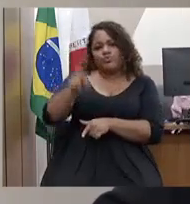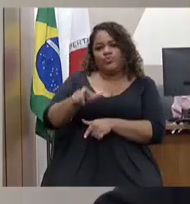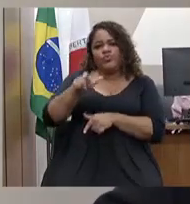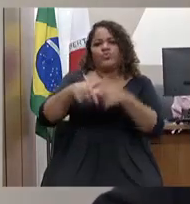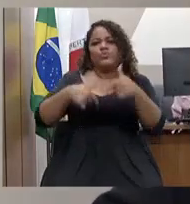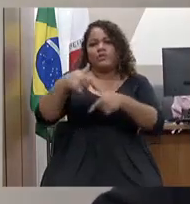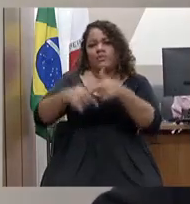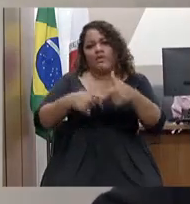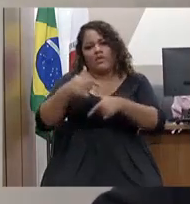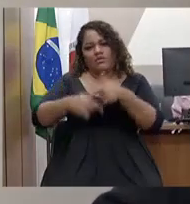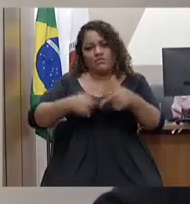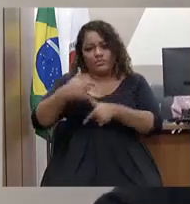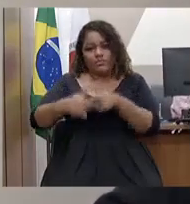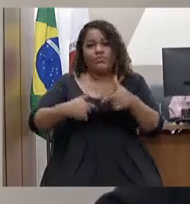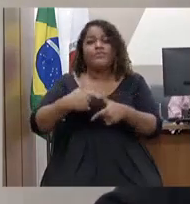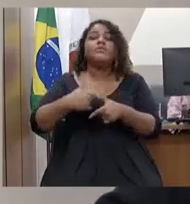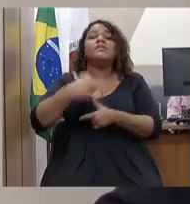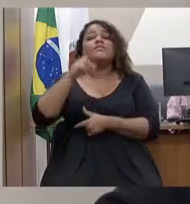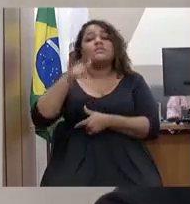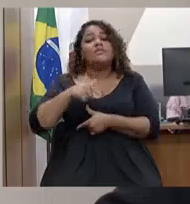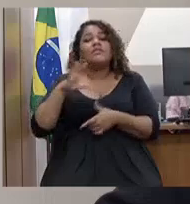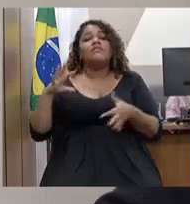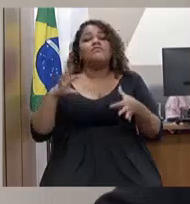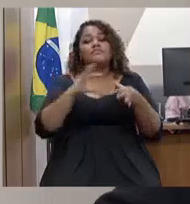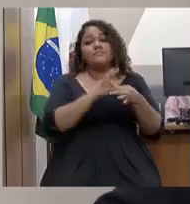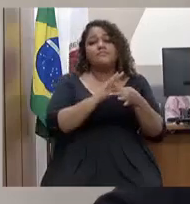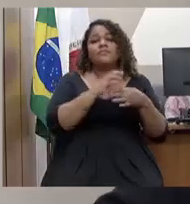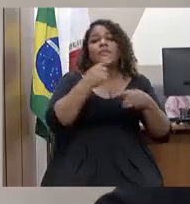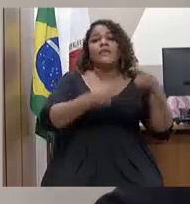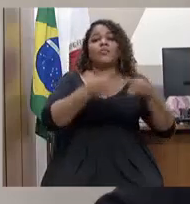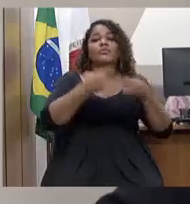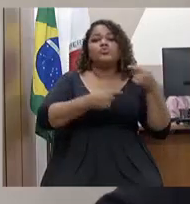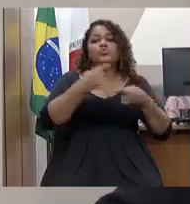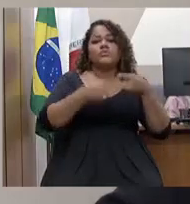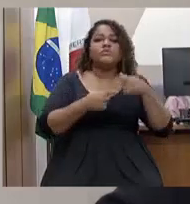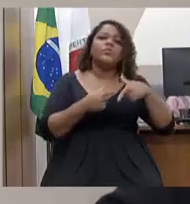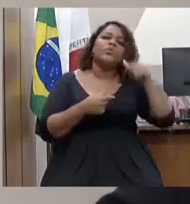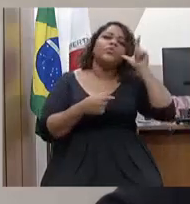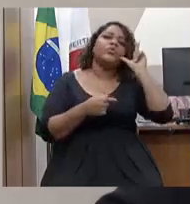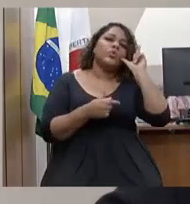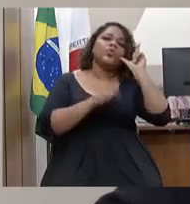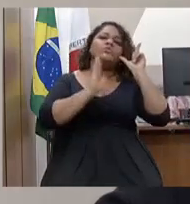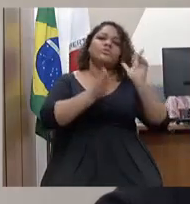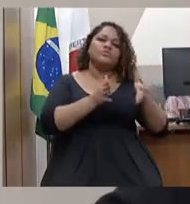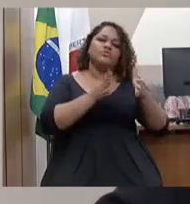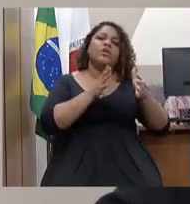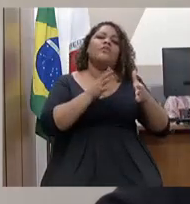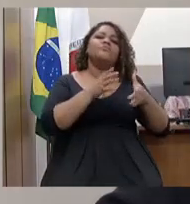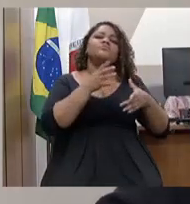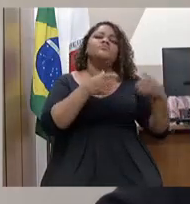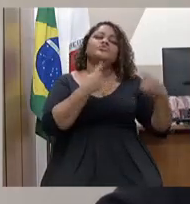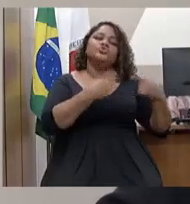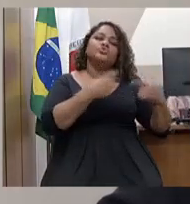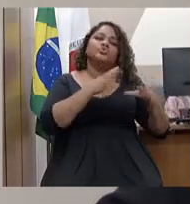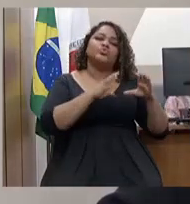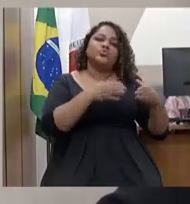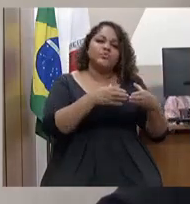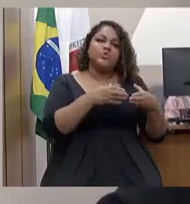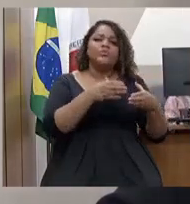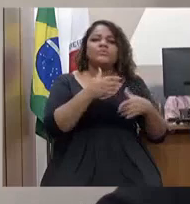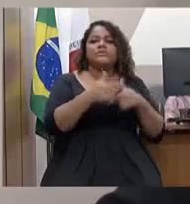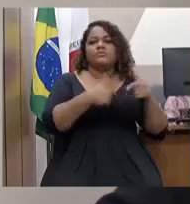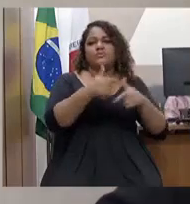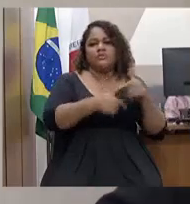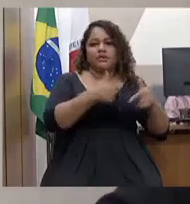que tá intricamente ligado a uma discussão que nós fizemos ontem aqui na comissão do trabalho também de previdência